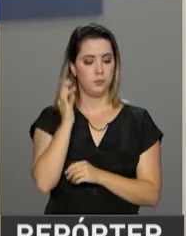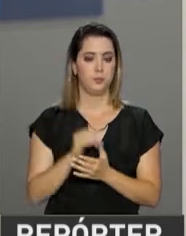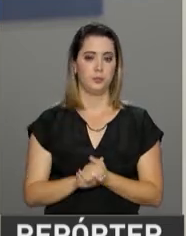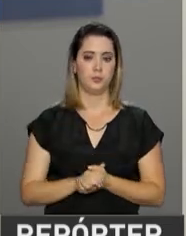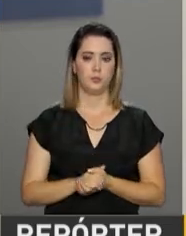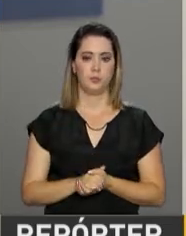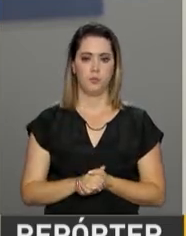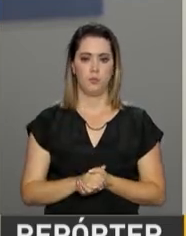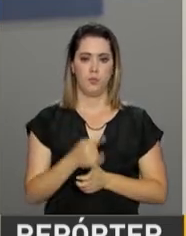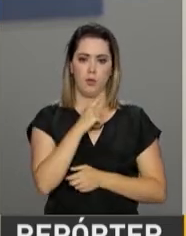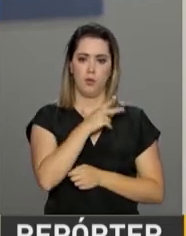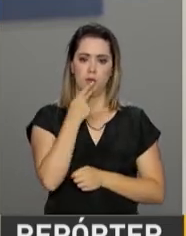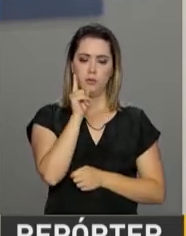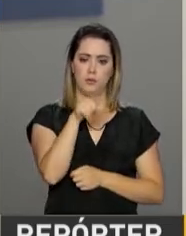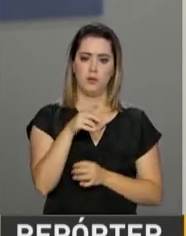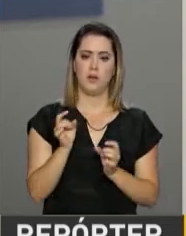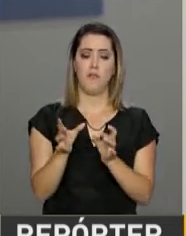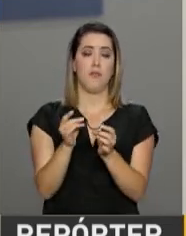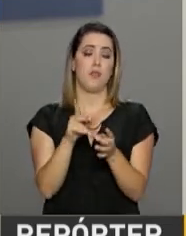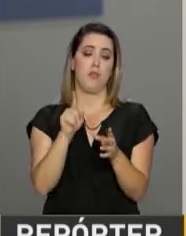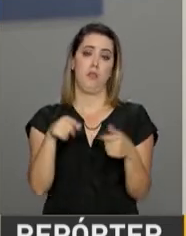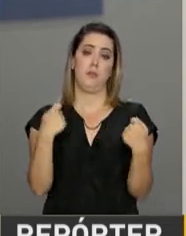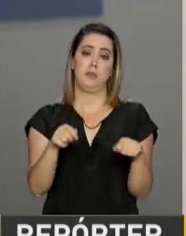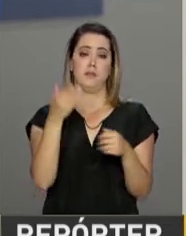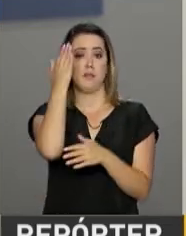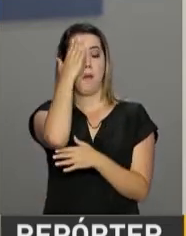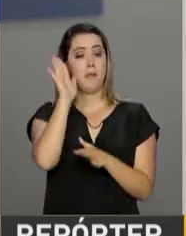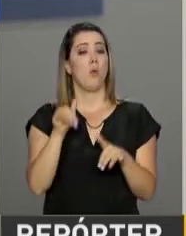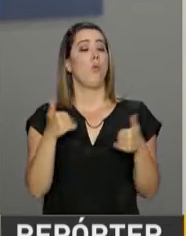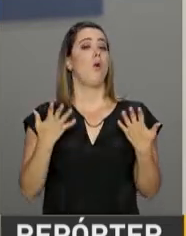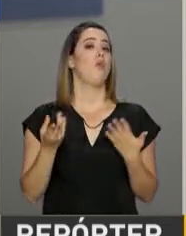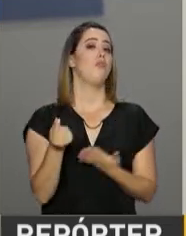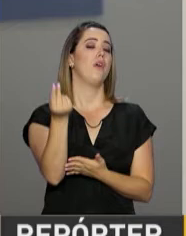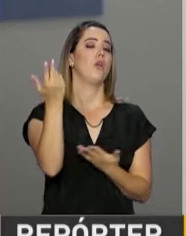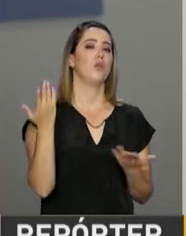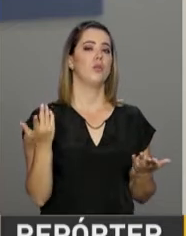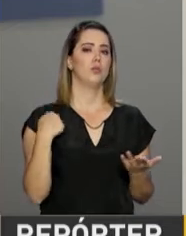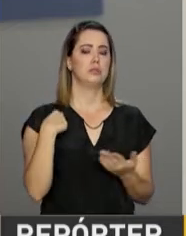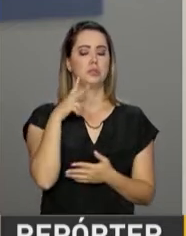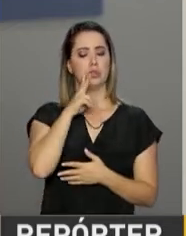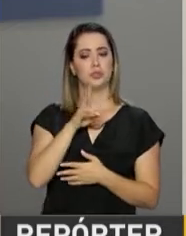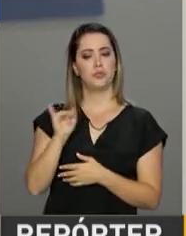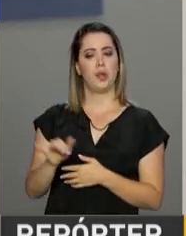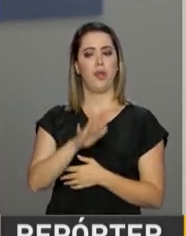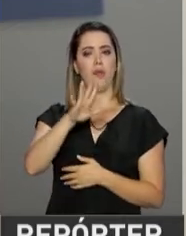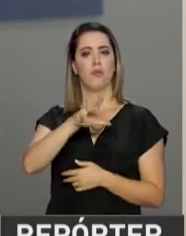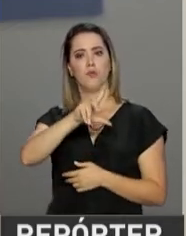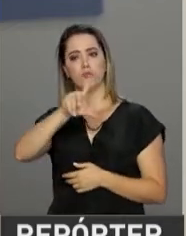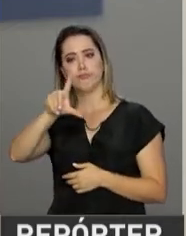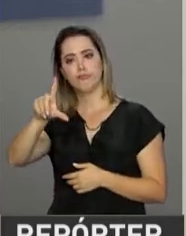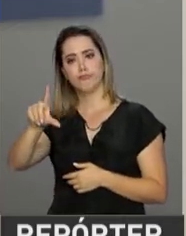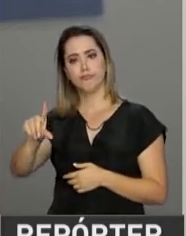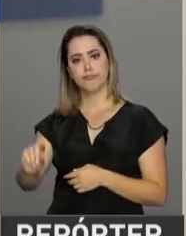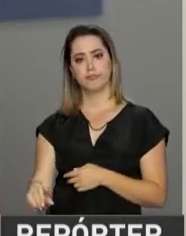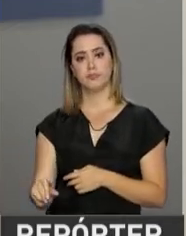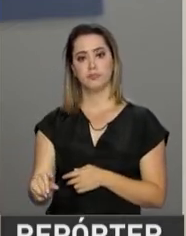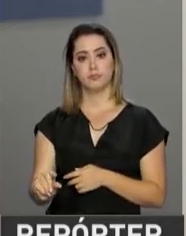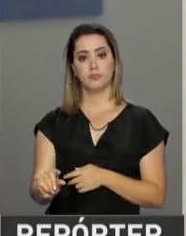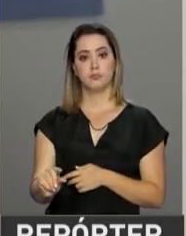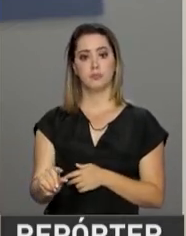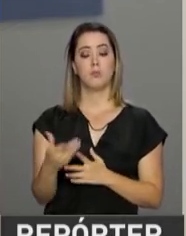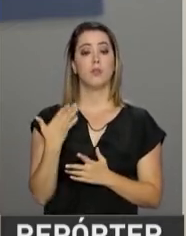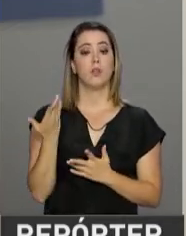do comportamento dos preços de vista da inflação recebendo nos últimos meses o assunto abaixo de 4